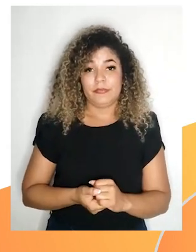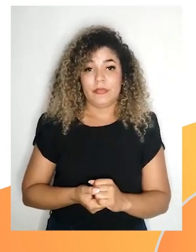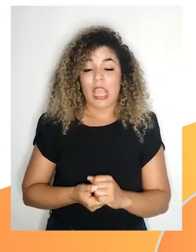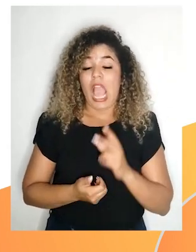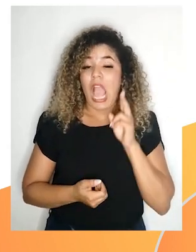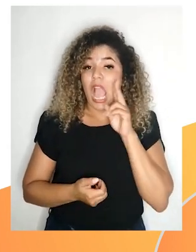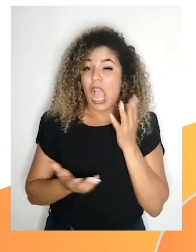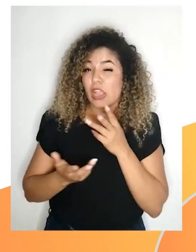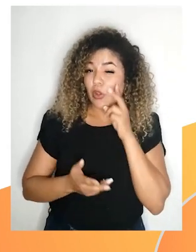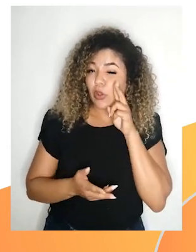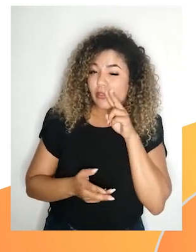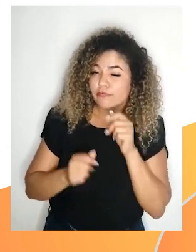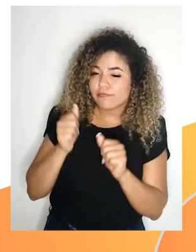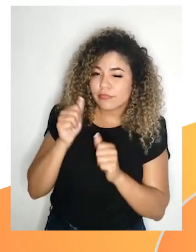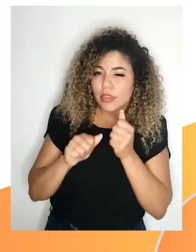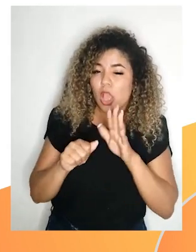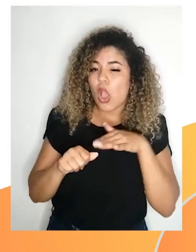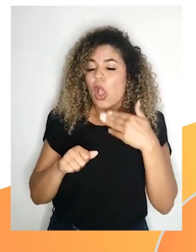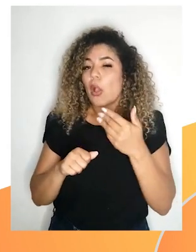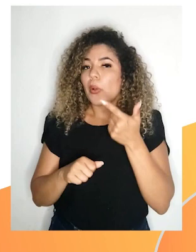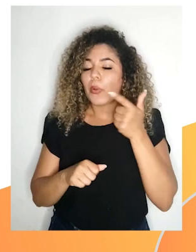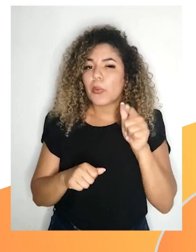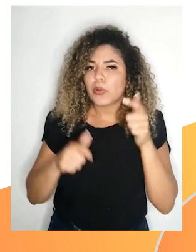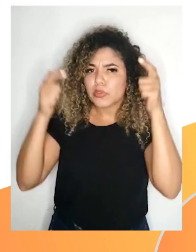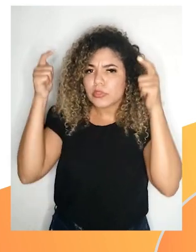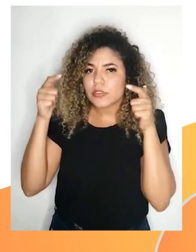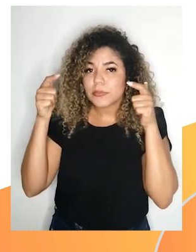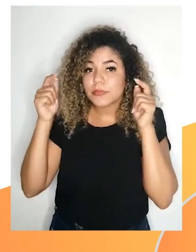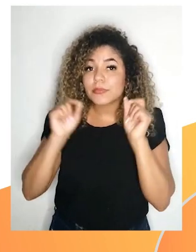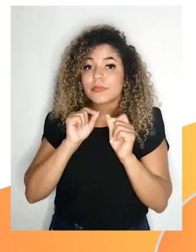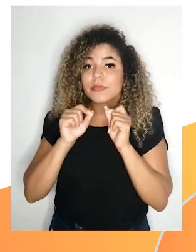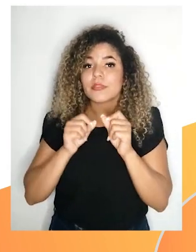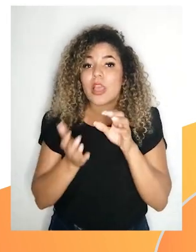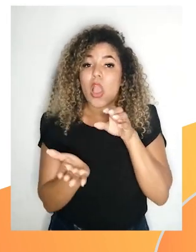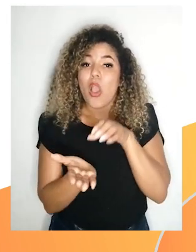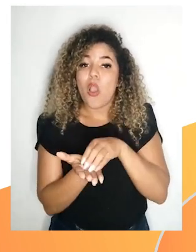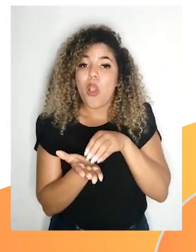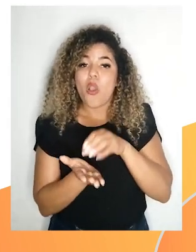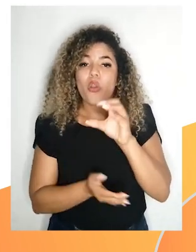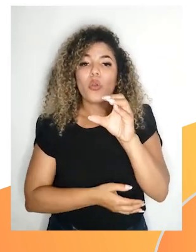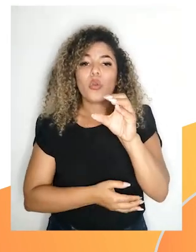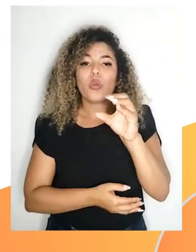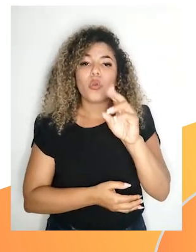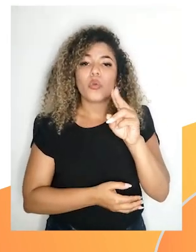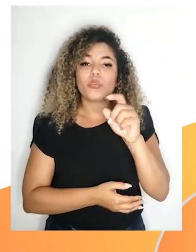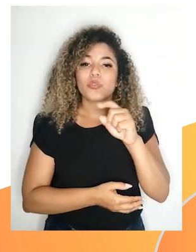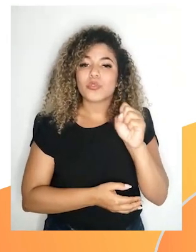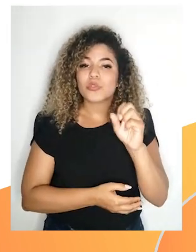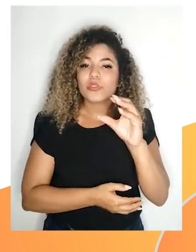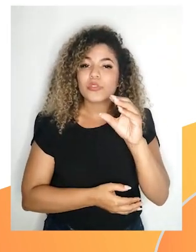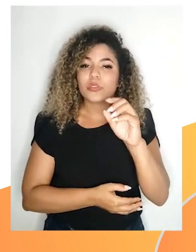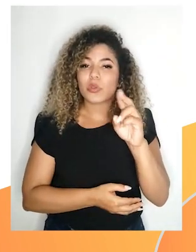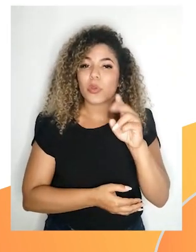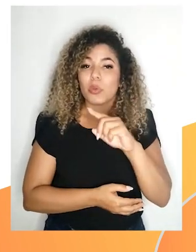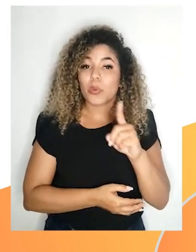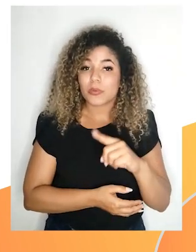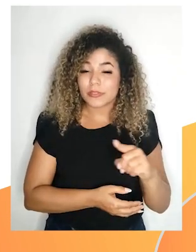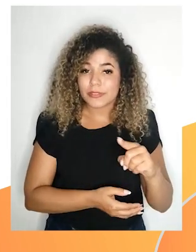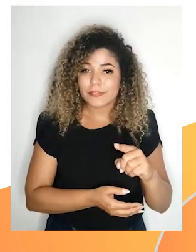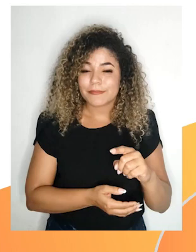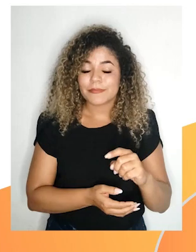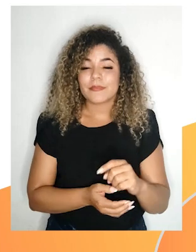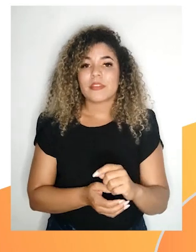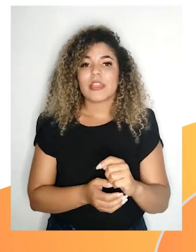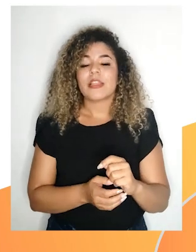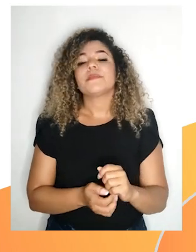vamos observar lá qual é o próximo depois de chapéu. É o cuscuz, né? O cuscuz, lembrando que aqui a soma